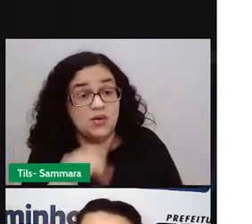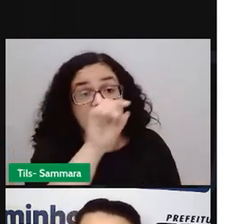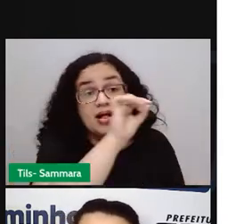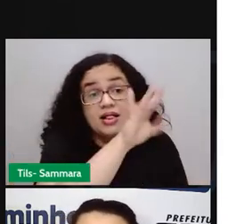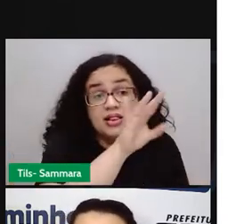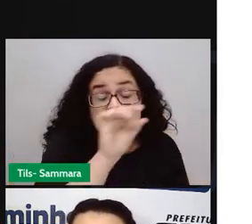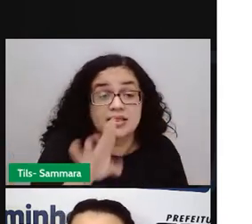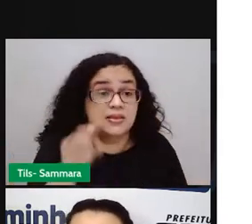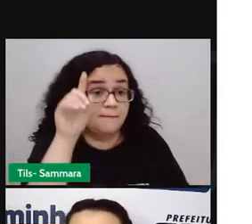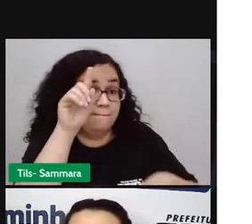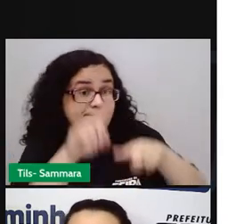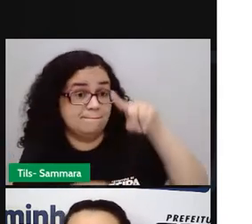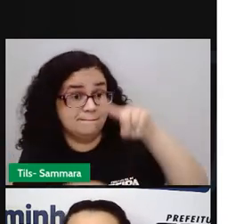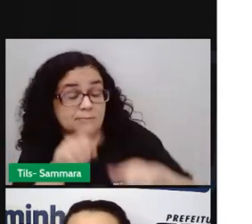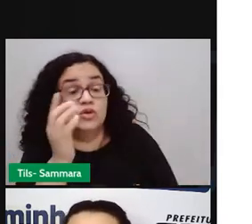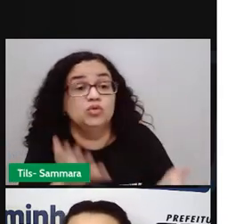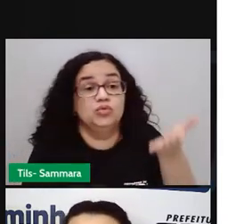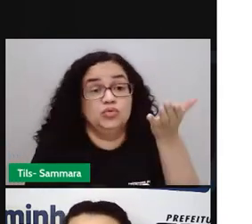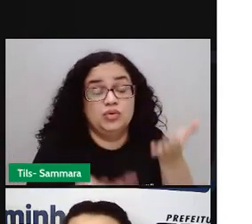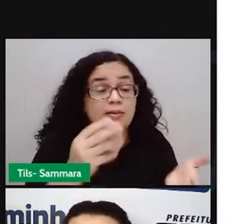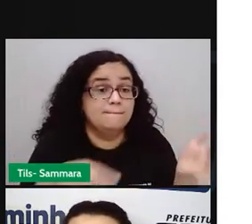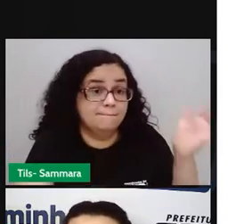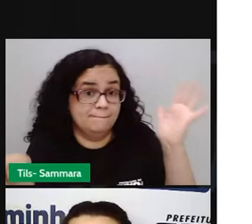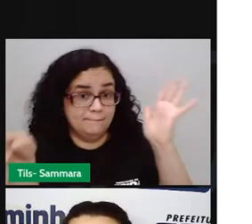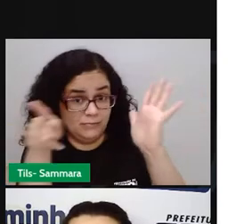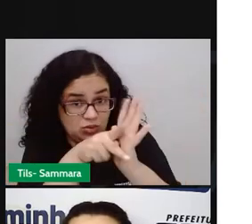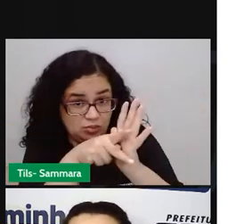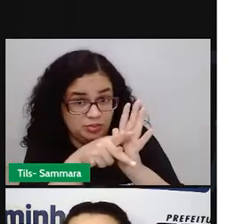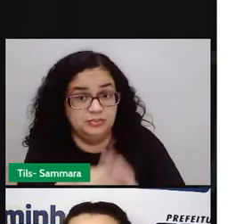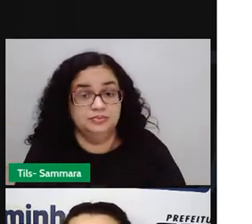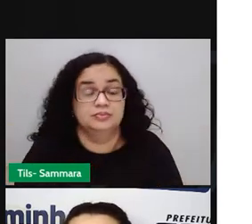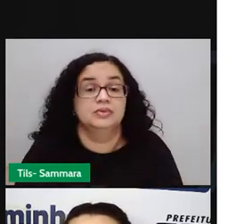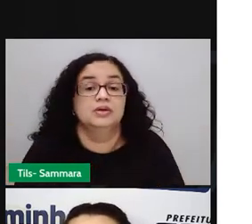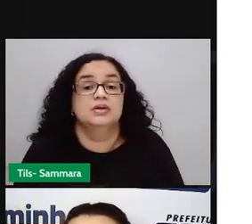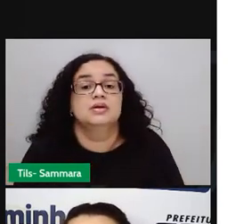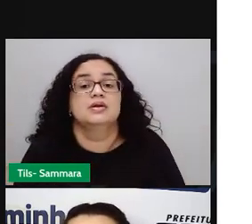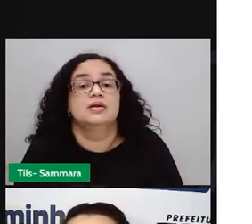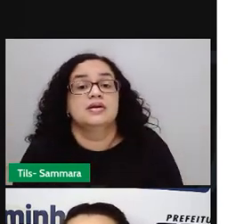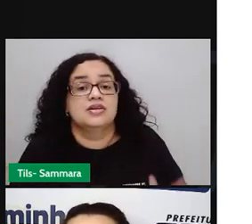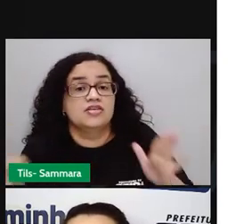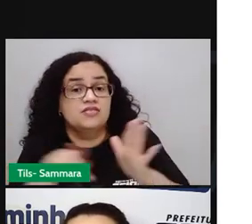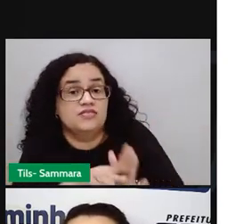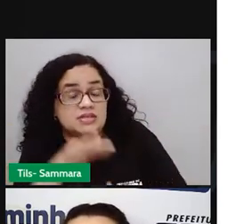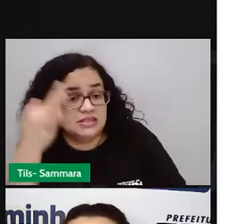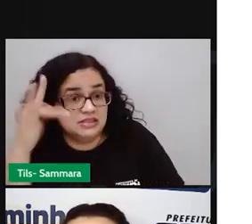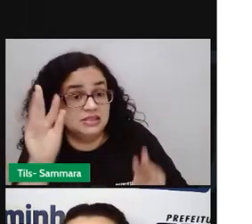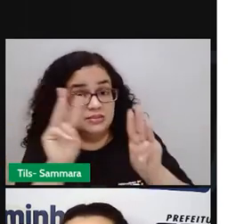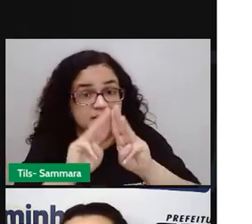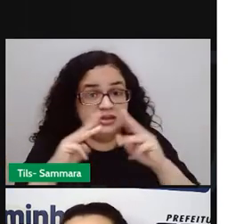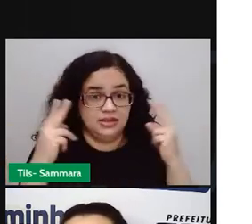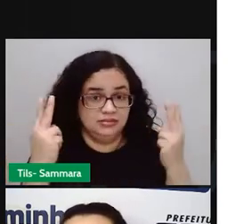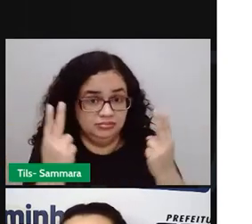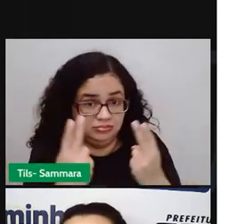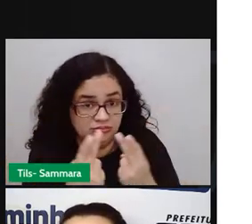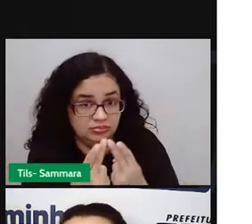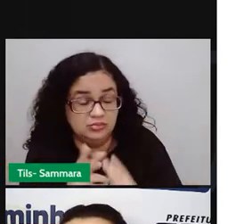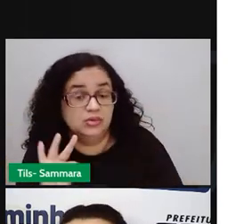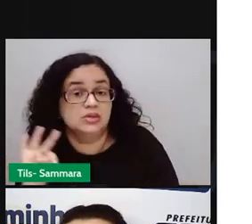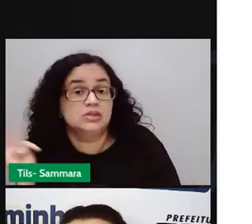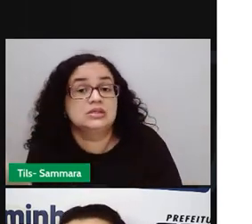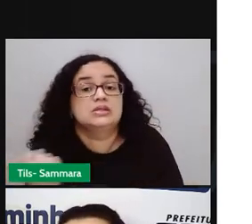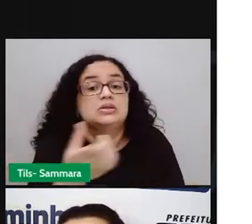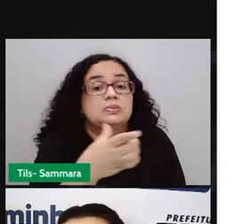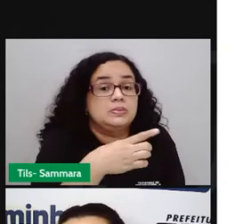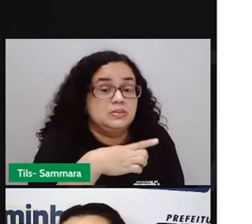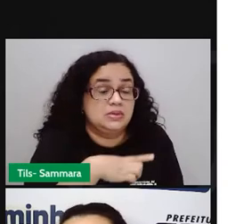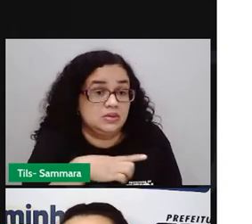material possui a sua densidade própria. É uma das propriedades físicas da matéria, tudo